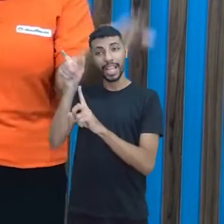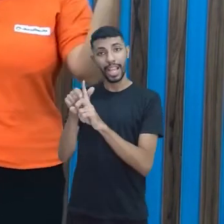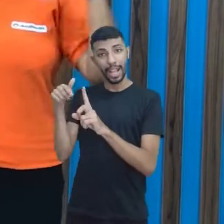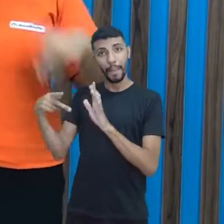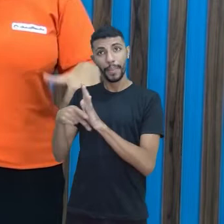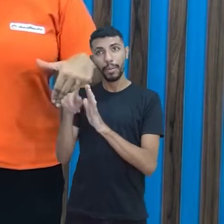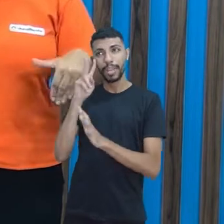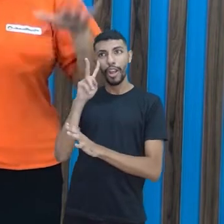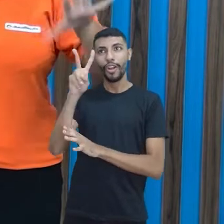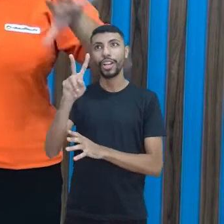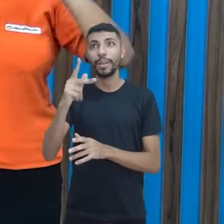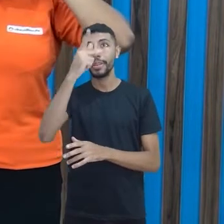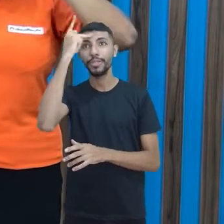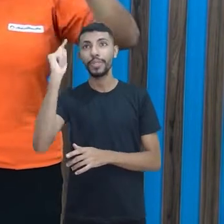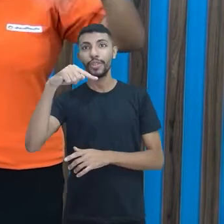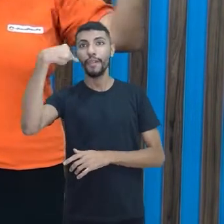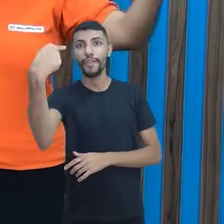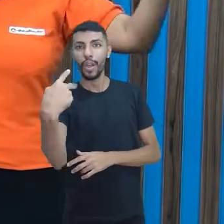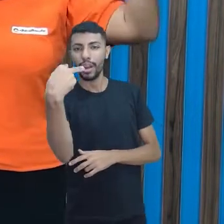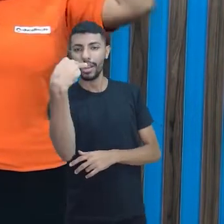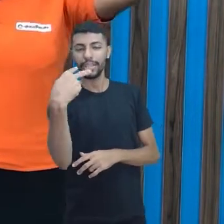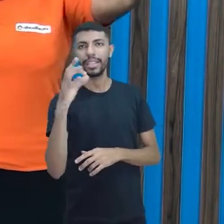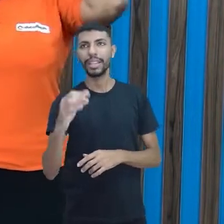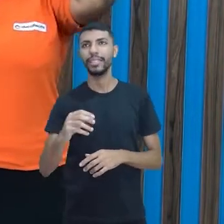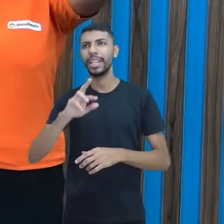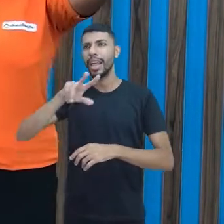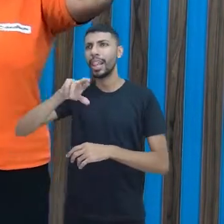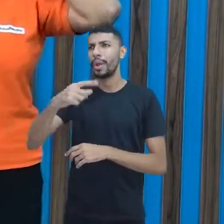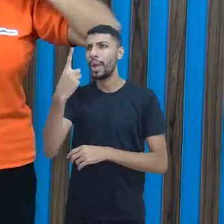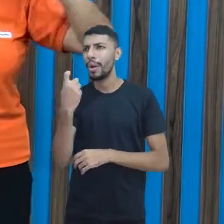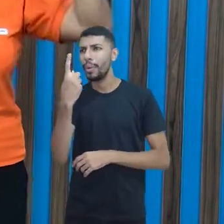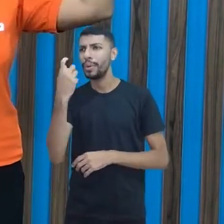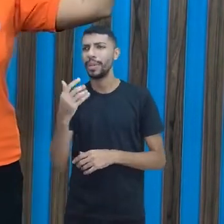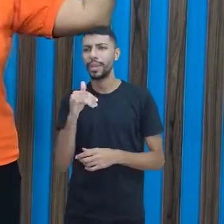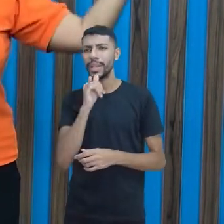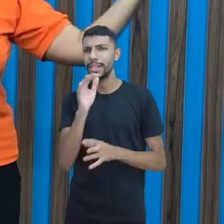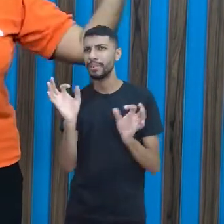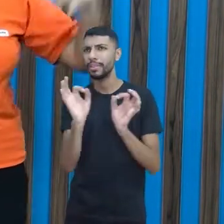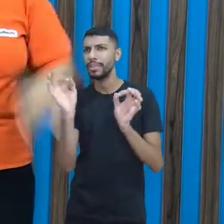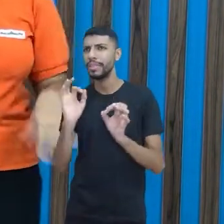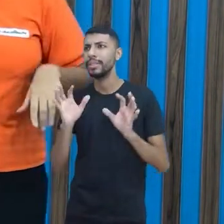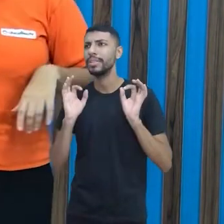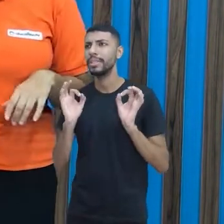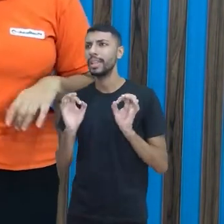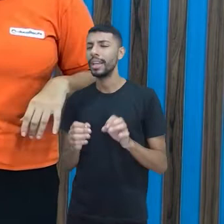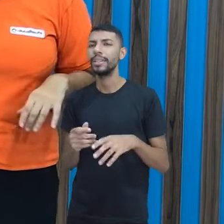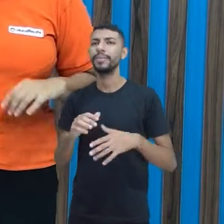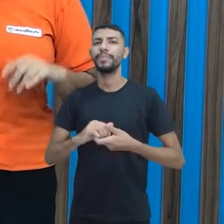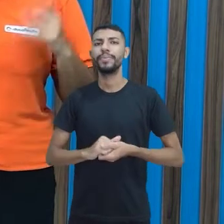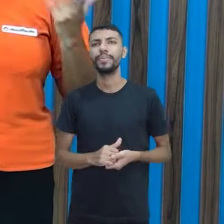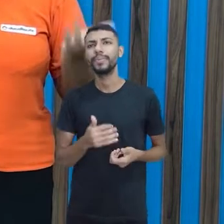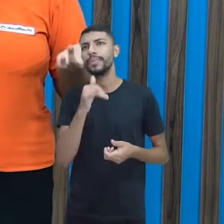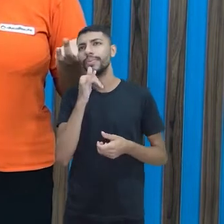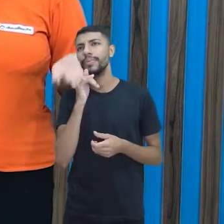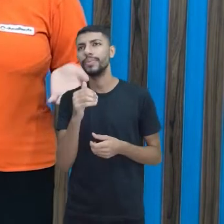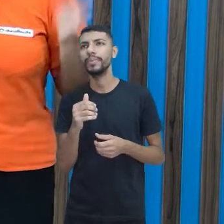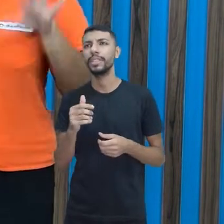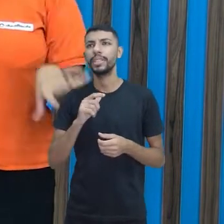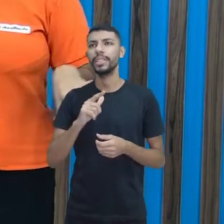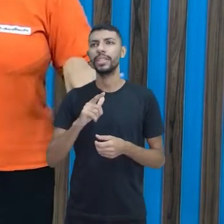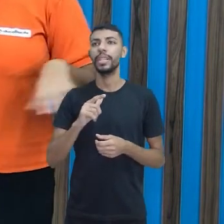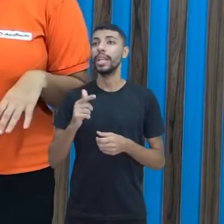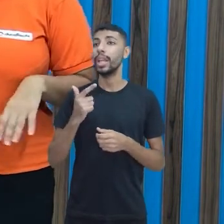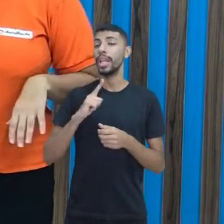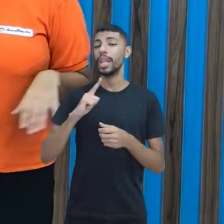não é o único exemplo. A gente tem, por exemplo, Velázquez mais na frente, quando pinta as meninas, vocês